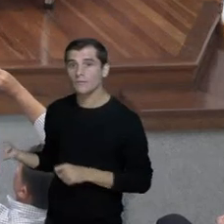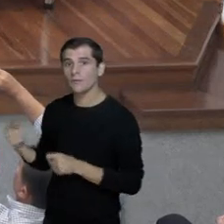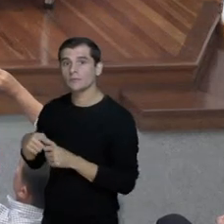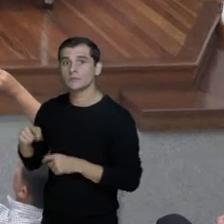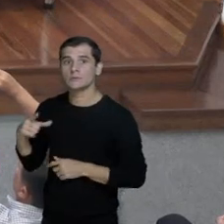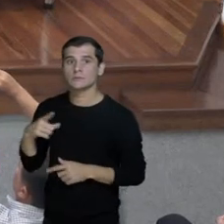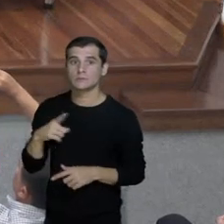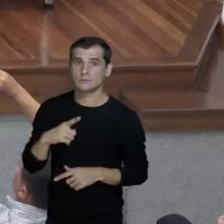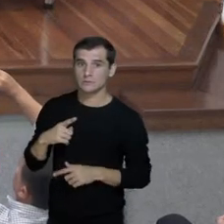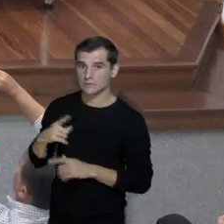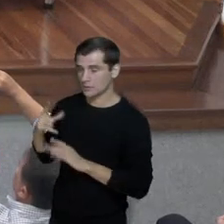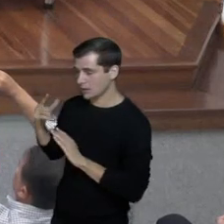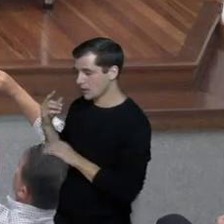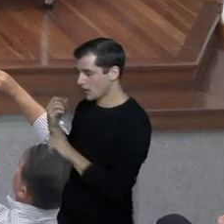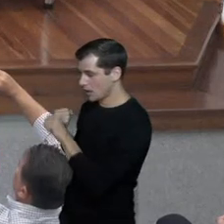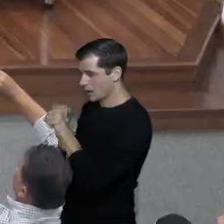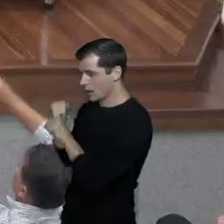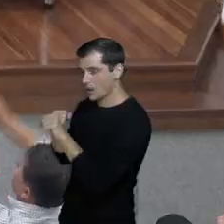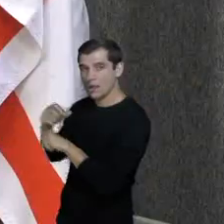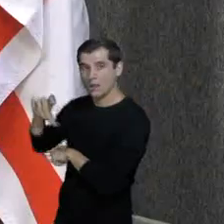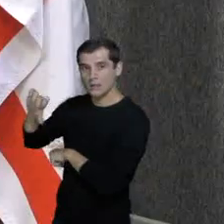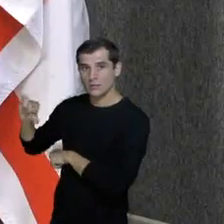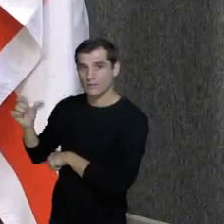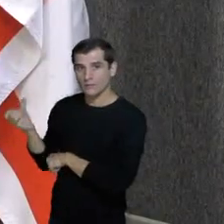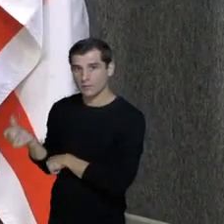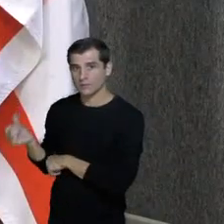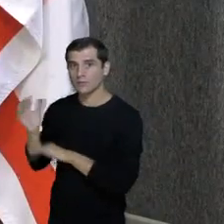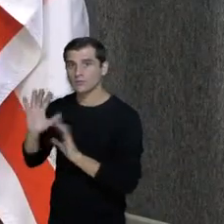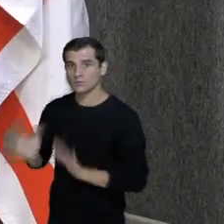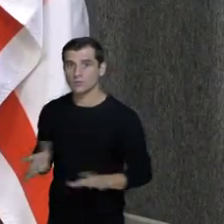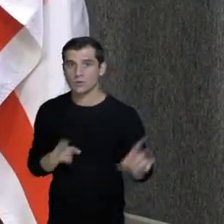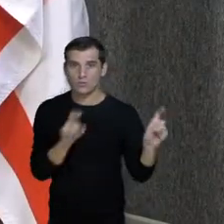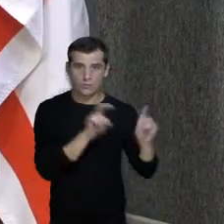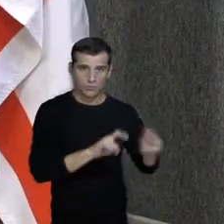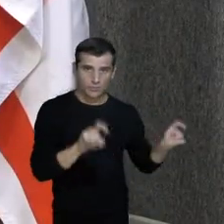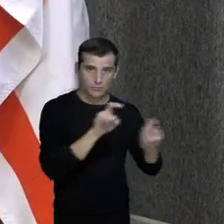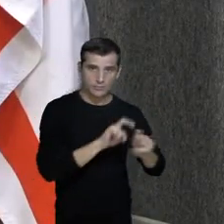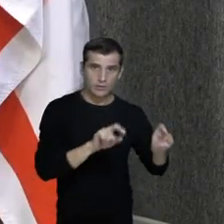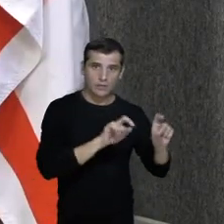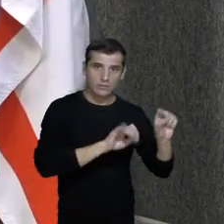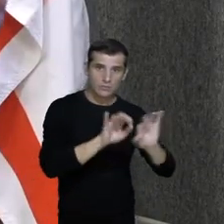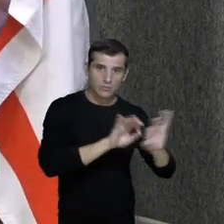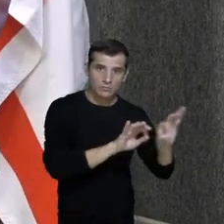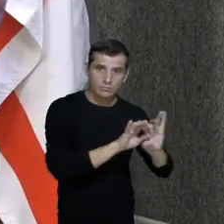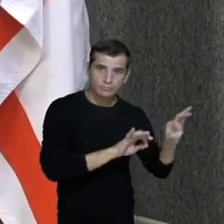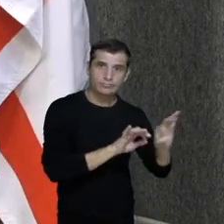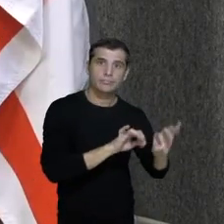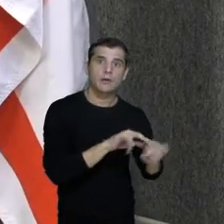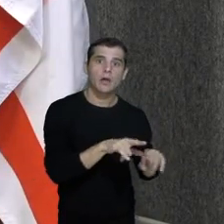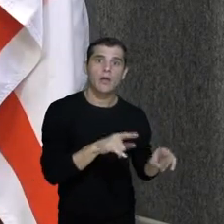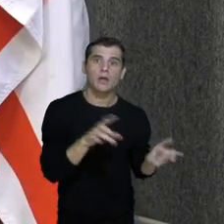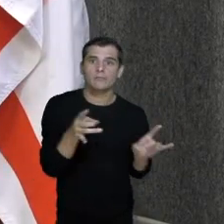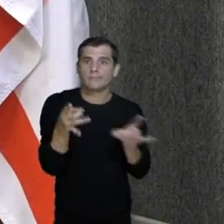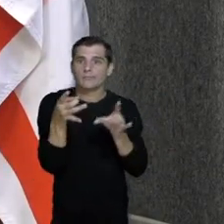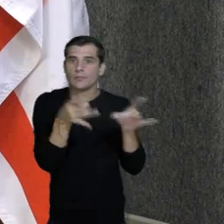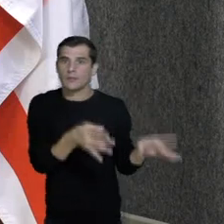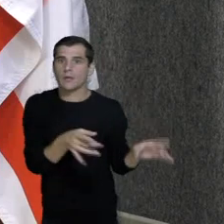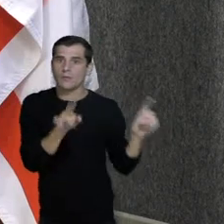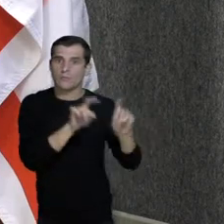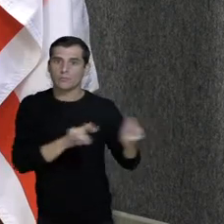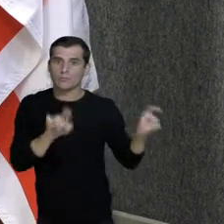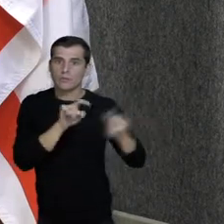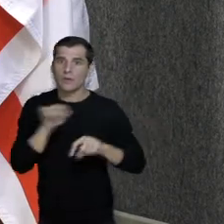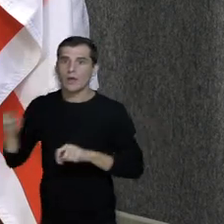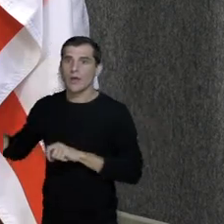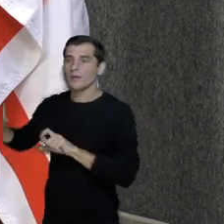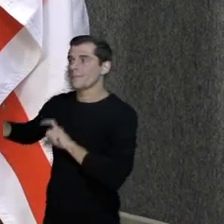96 já tinha computador nas agências a gente já não desenhava mais eu resolvi largar o computador e fiz um cartaz à mão